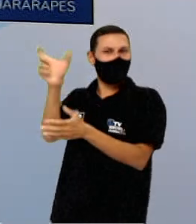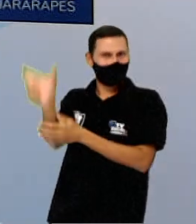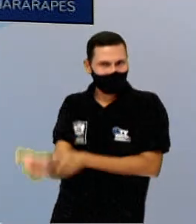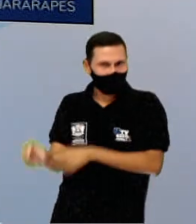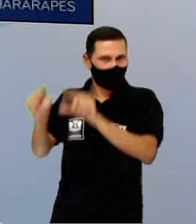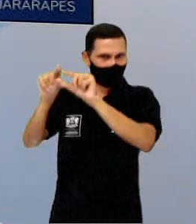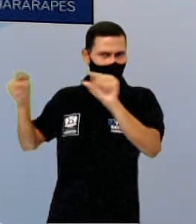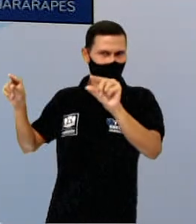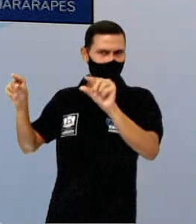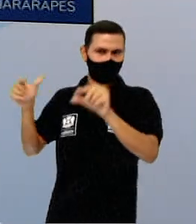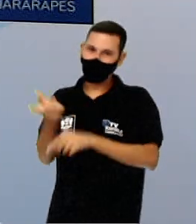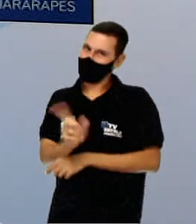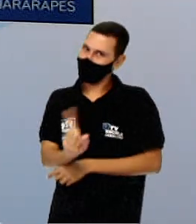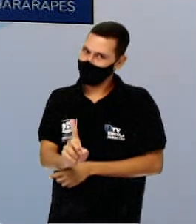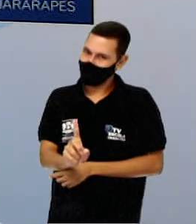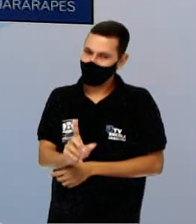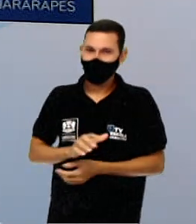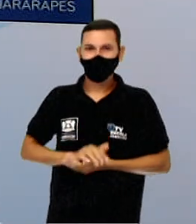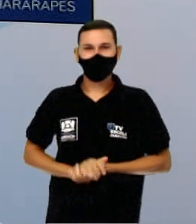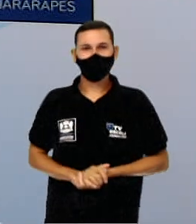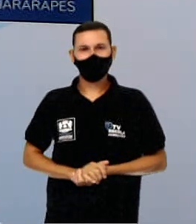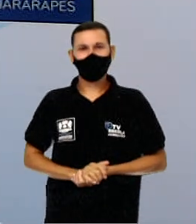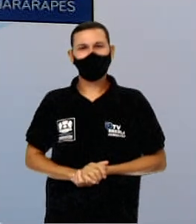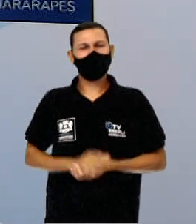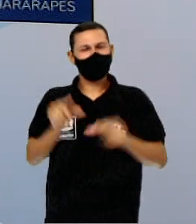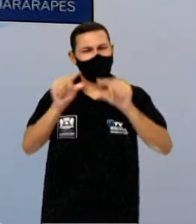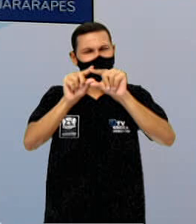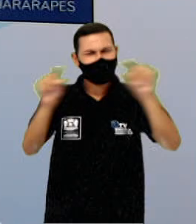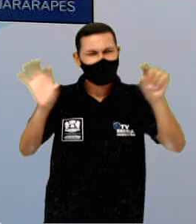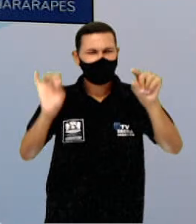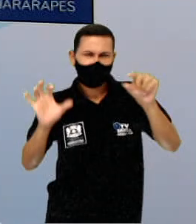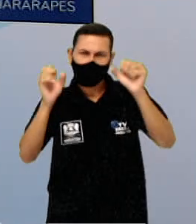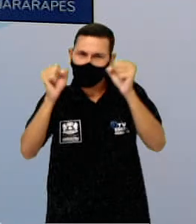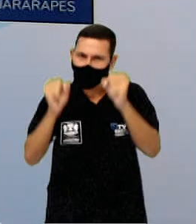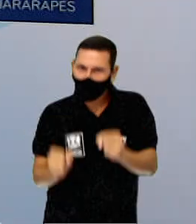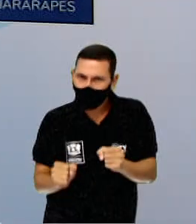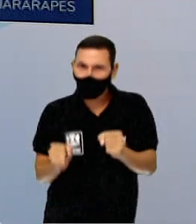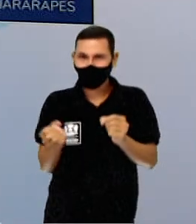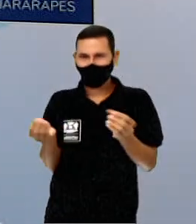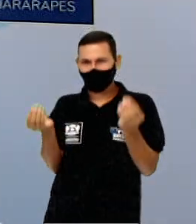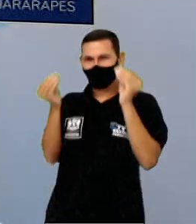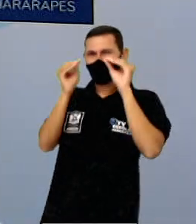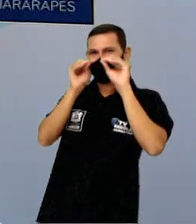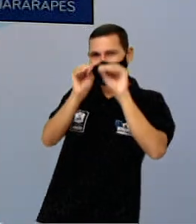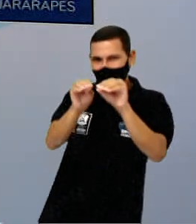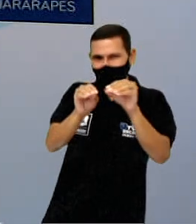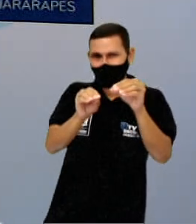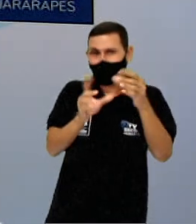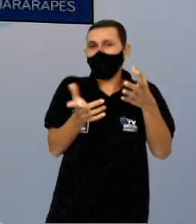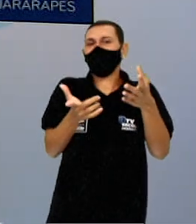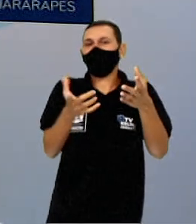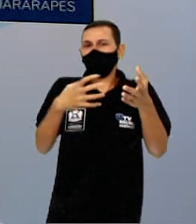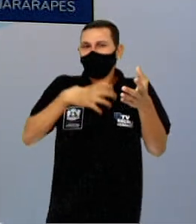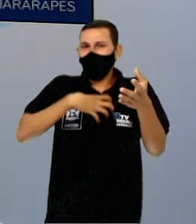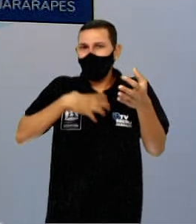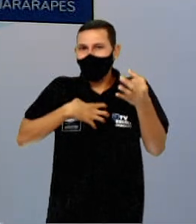sujeito não está Então essa frase só pode estar na forma afirmativa